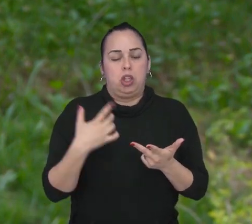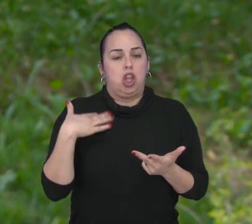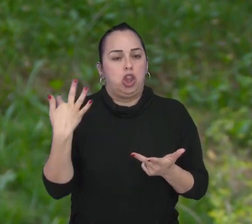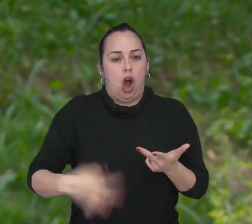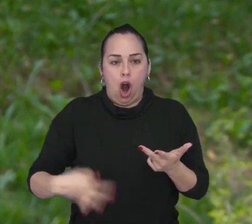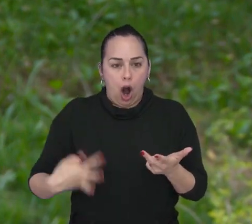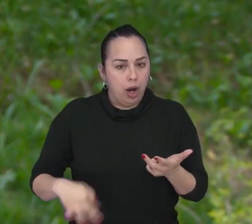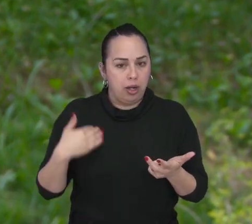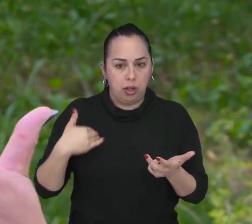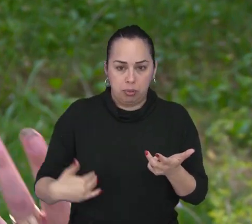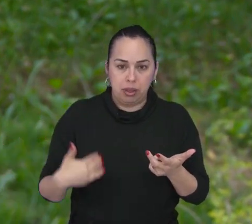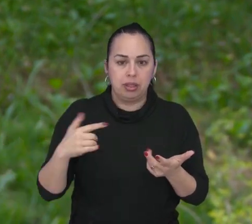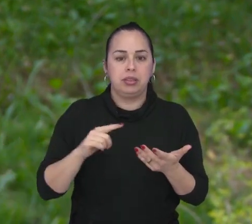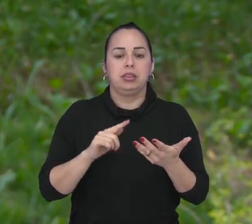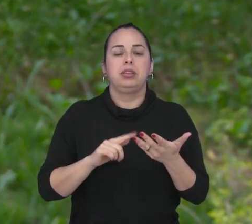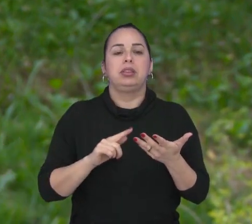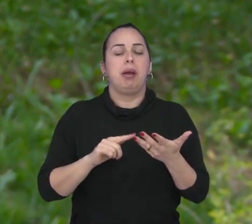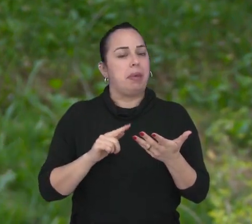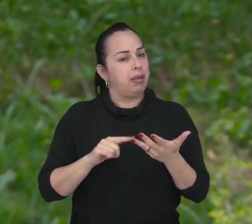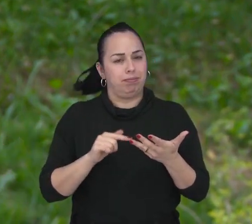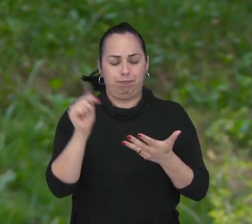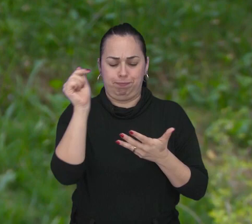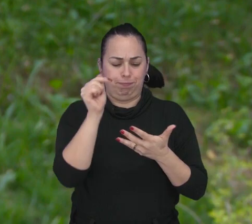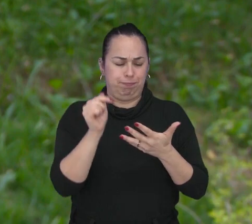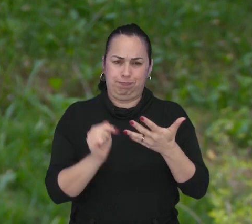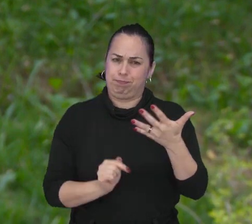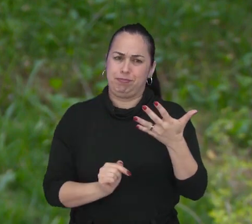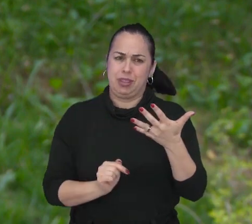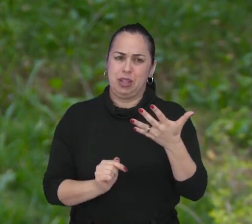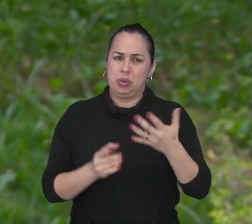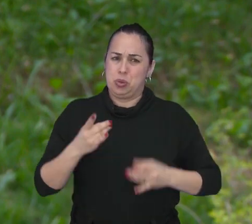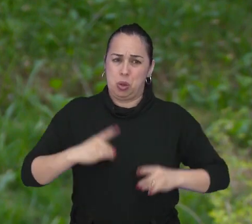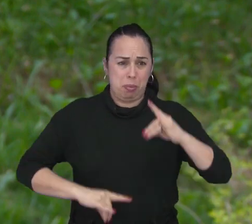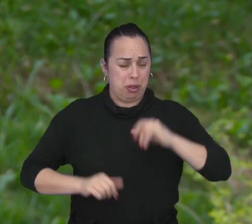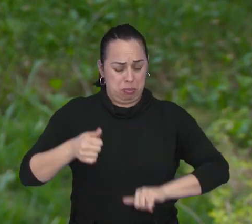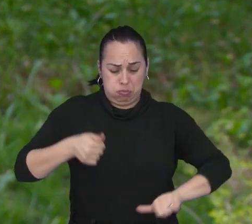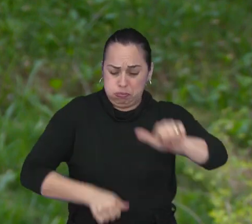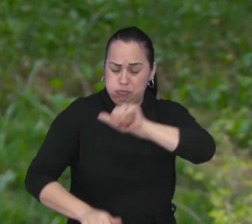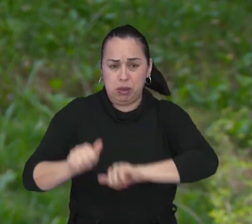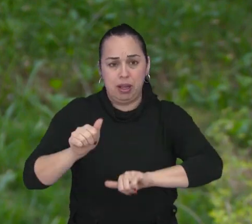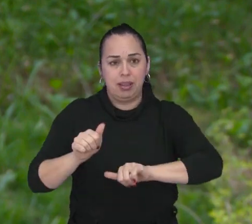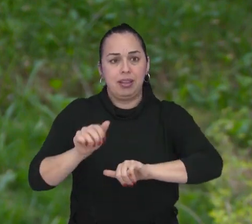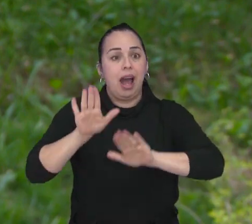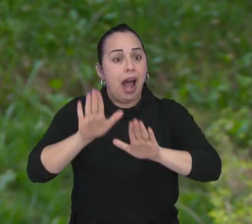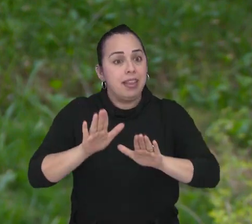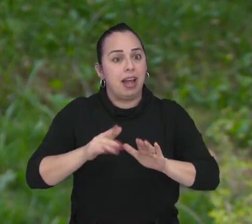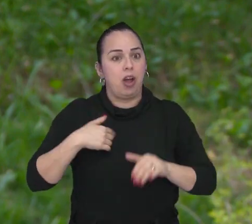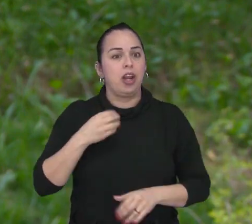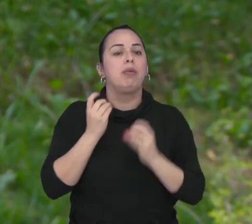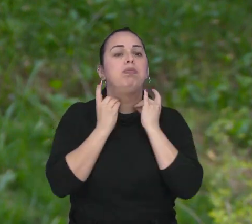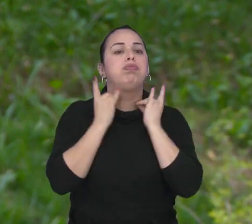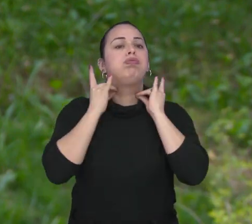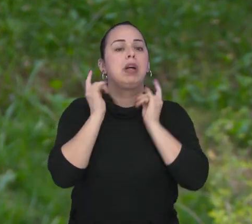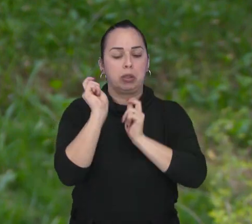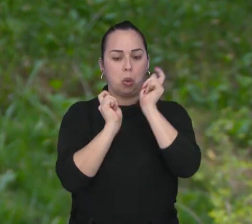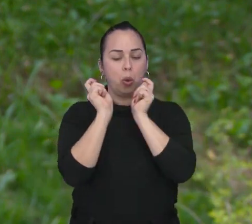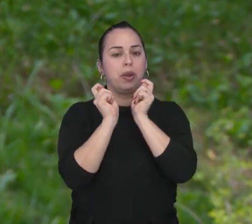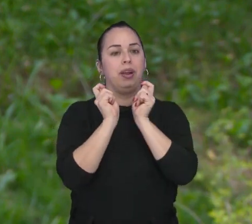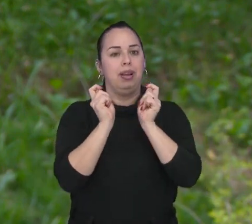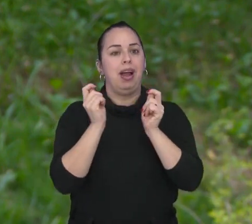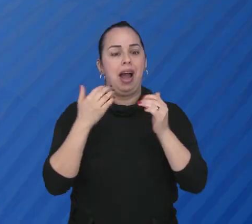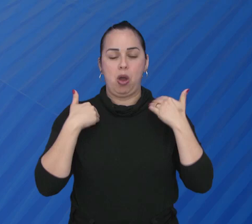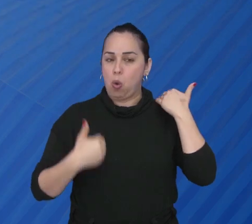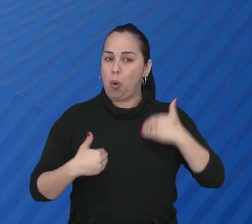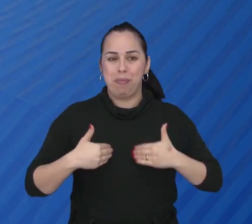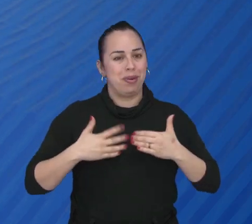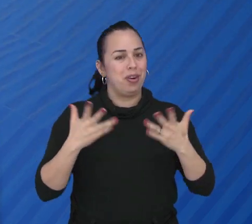outros tipos de dor e eu tive problema também com a prolactina né afetou todos os hormônios e depois que regulou a ti ide conseguiu regular